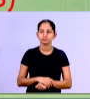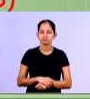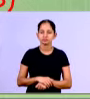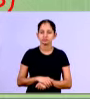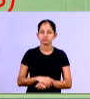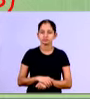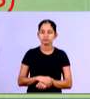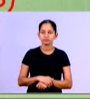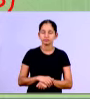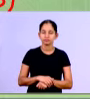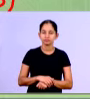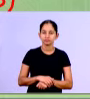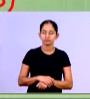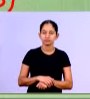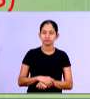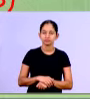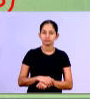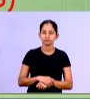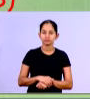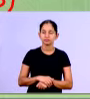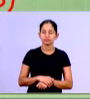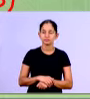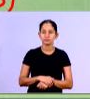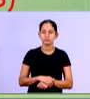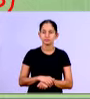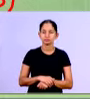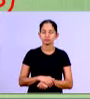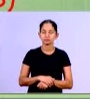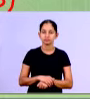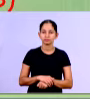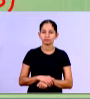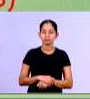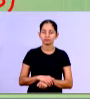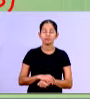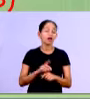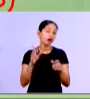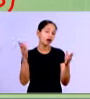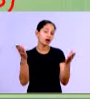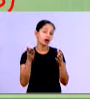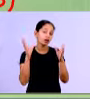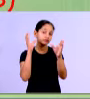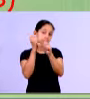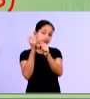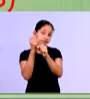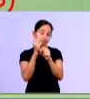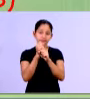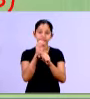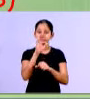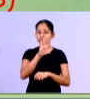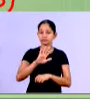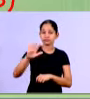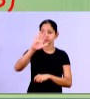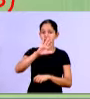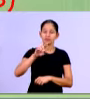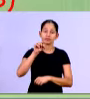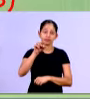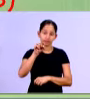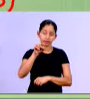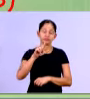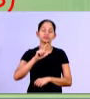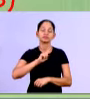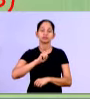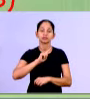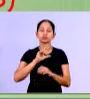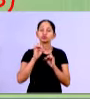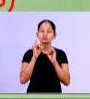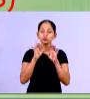Deixa eu apagar essa setinha. E aí eu vou fazer esse cálculo. Esse cálculo agora, só para